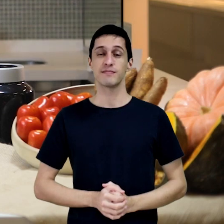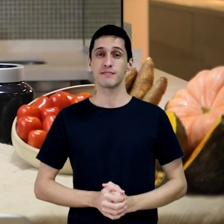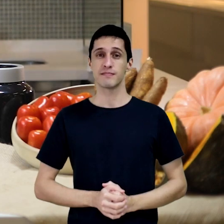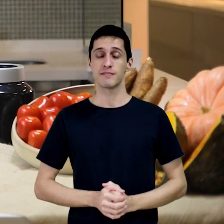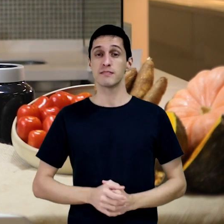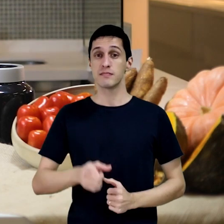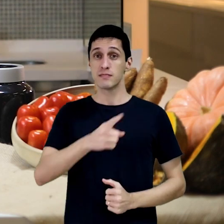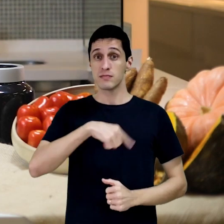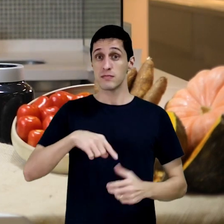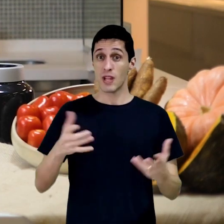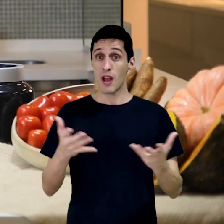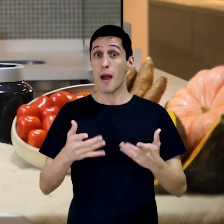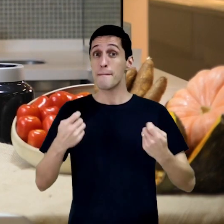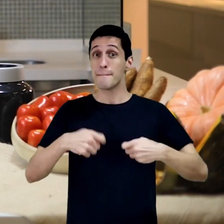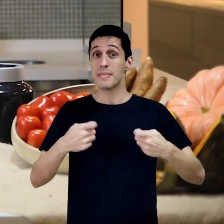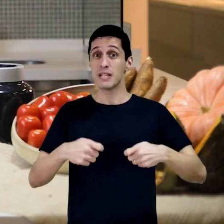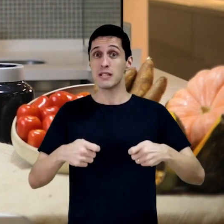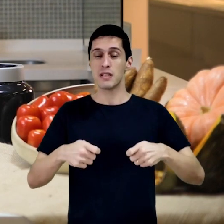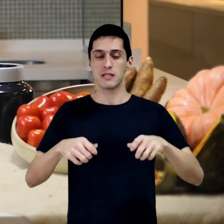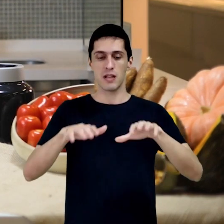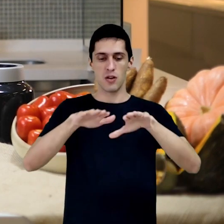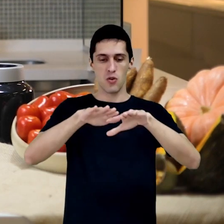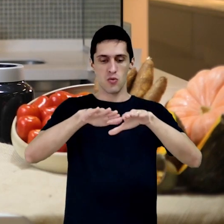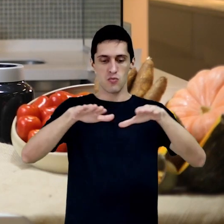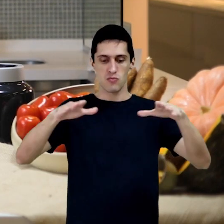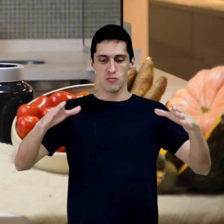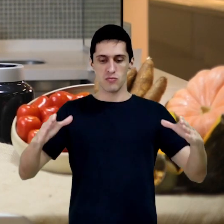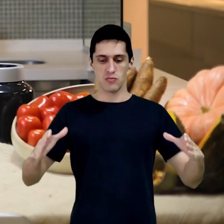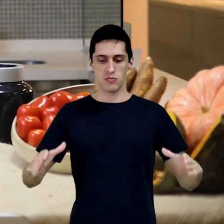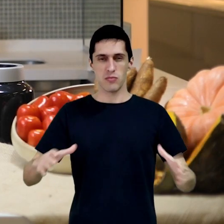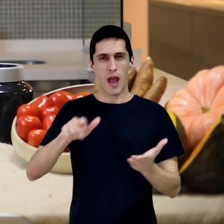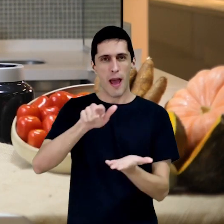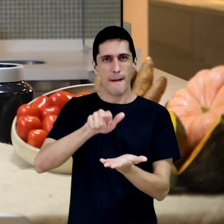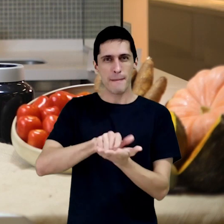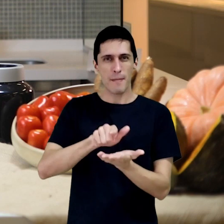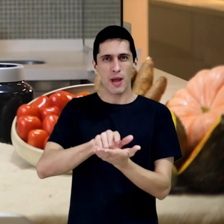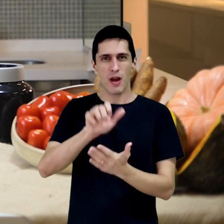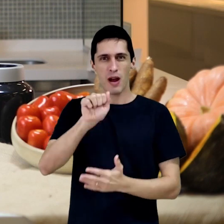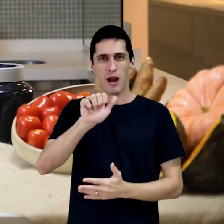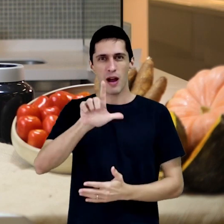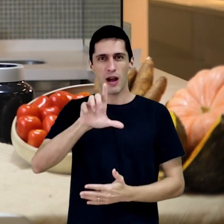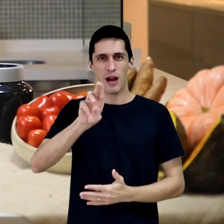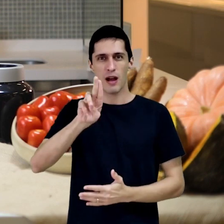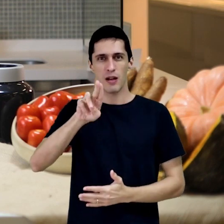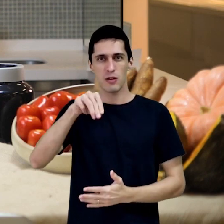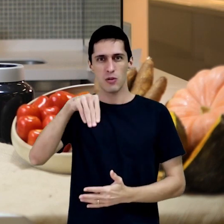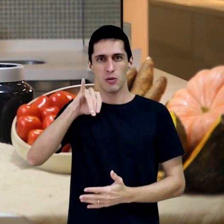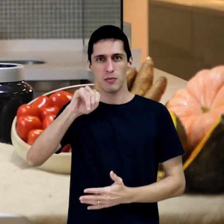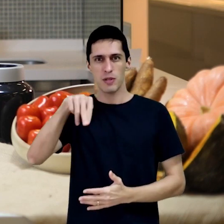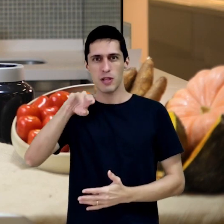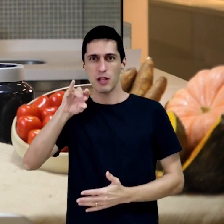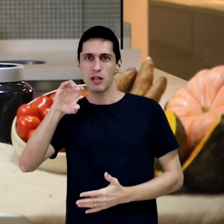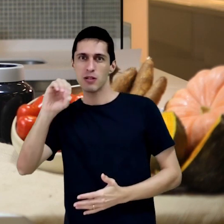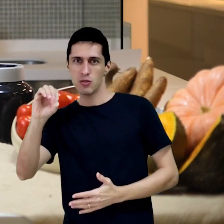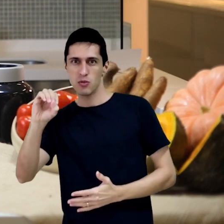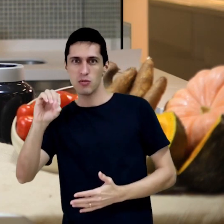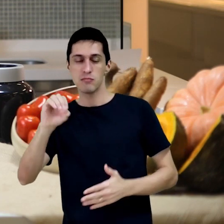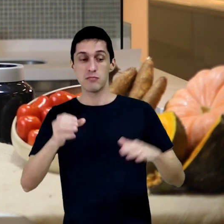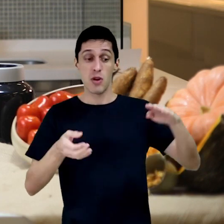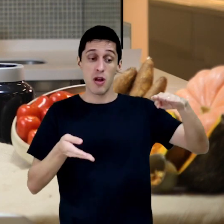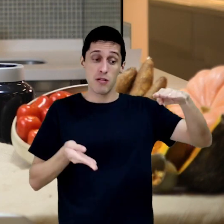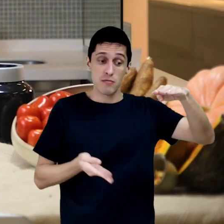Aqui a gente vai cobrir agora papel alumínio. Em média, 40 minutos de forno, tá?